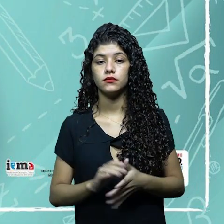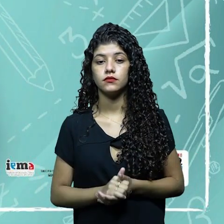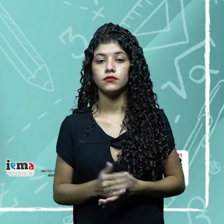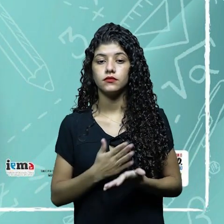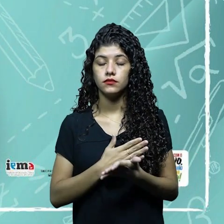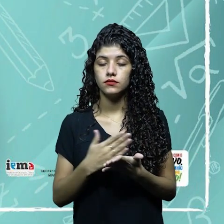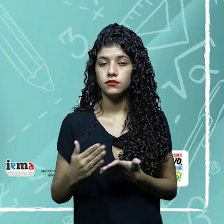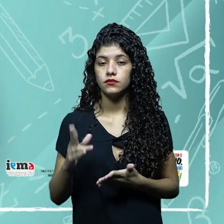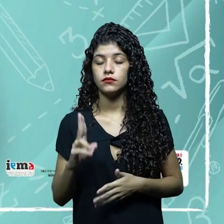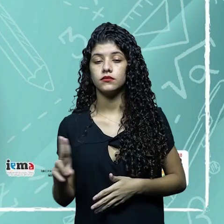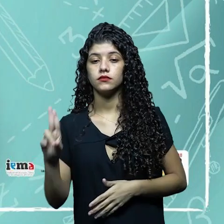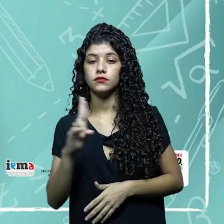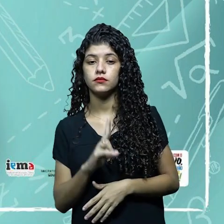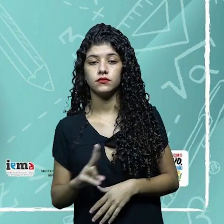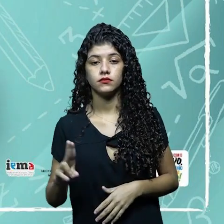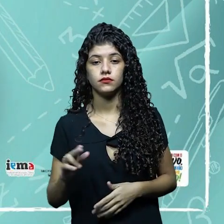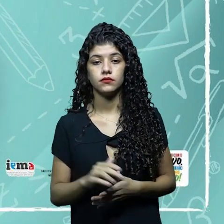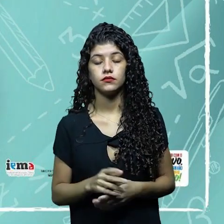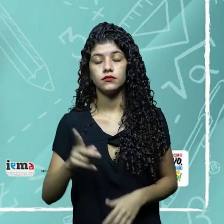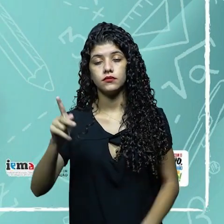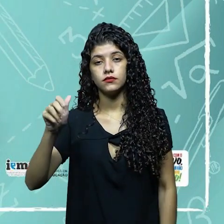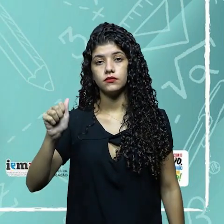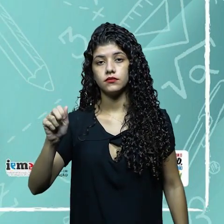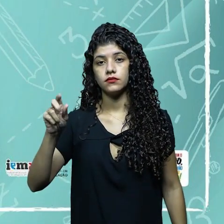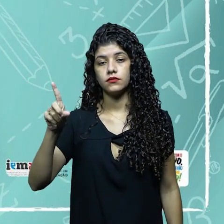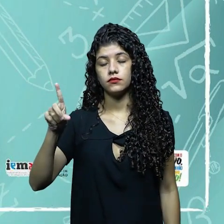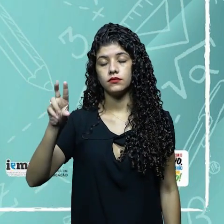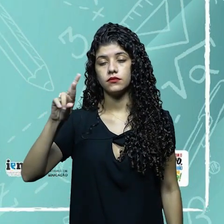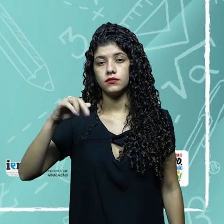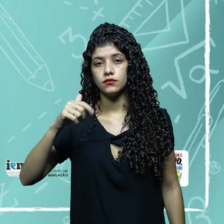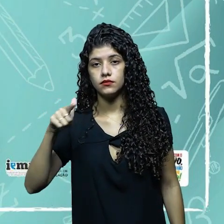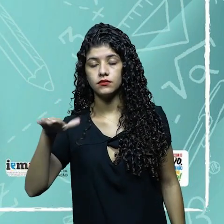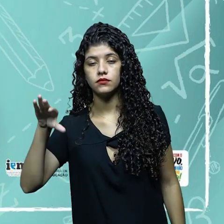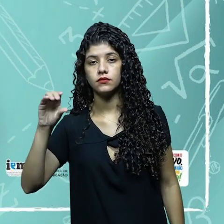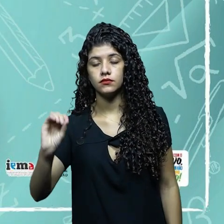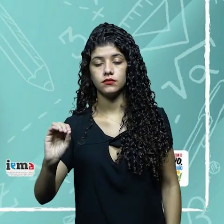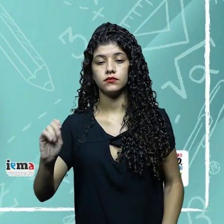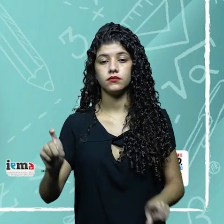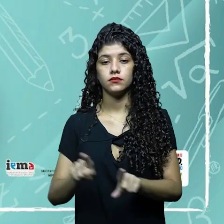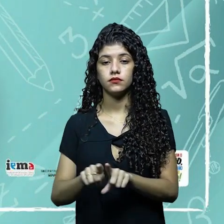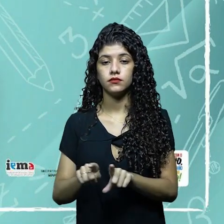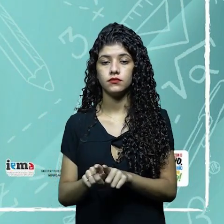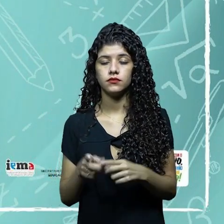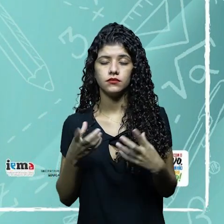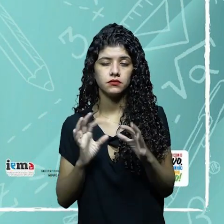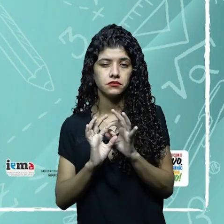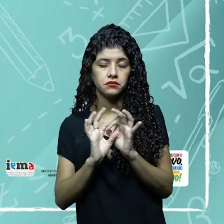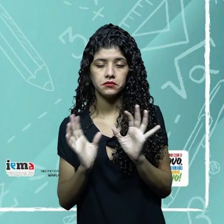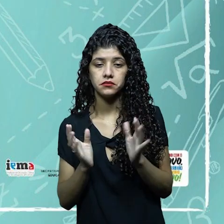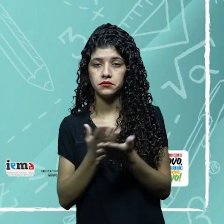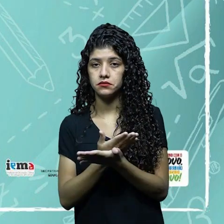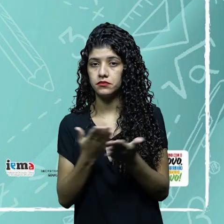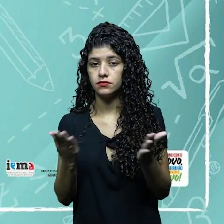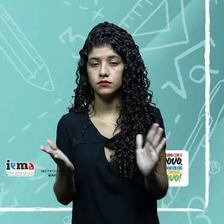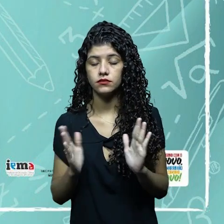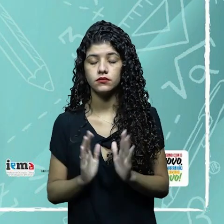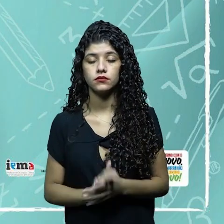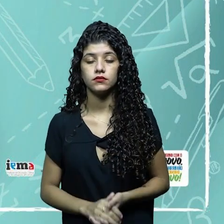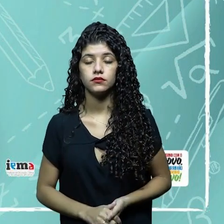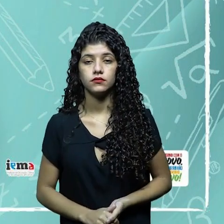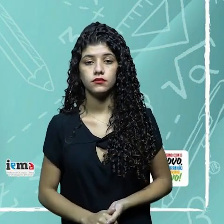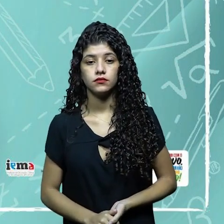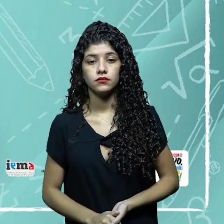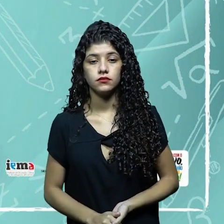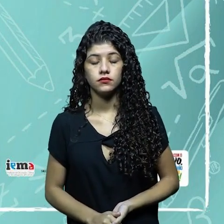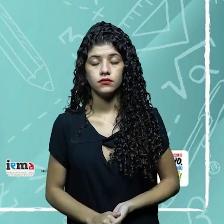De acioná-los. Tanto pelo menu padrão, que eu falei para vocês, né? Que já fica até disponível lá, aparecendo na